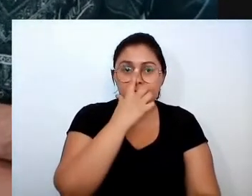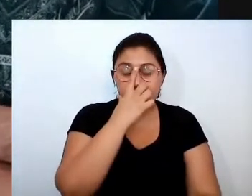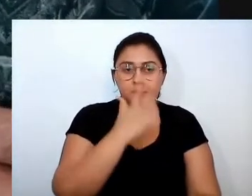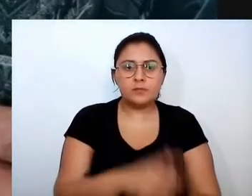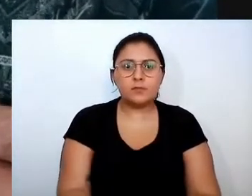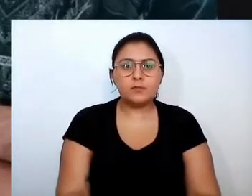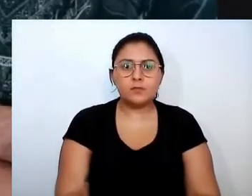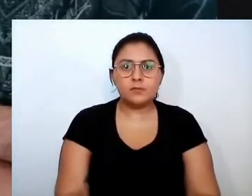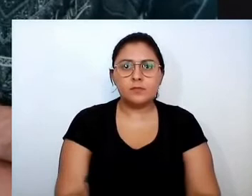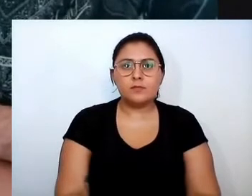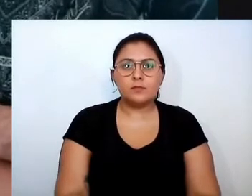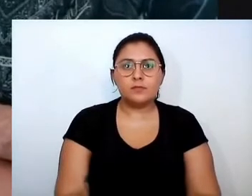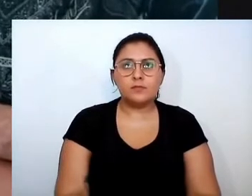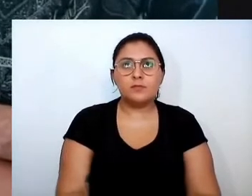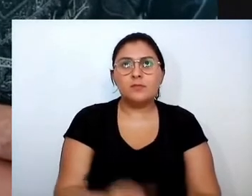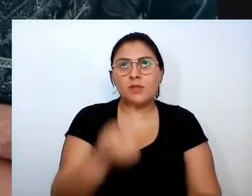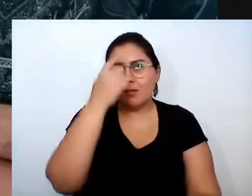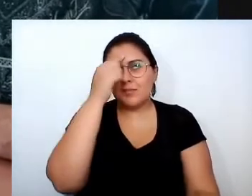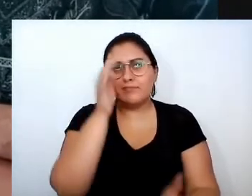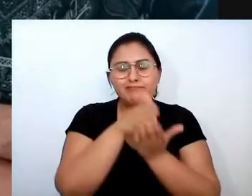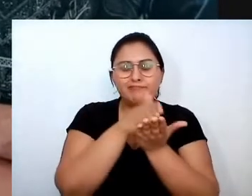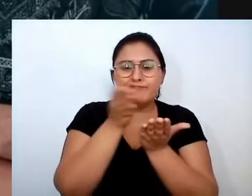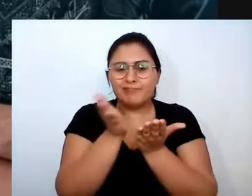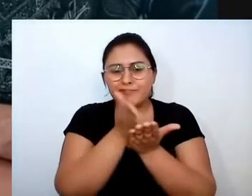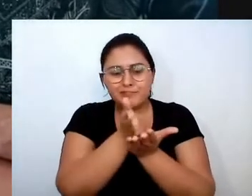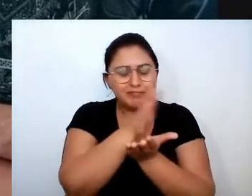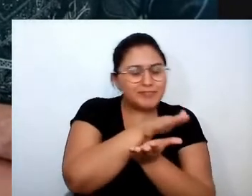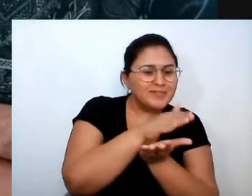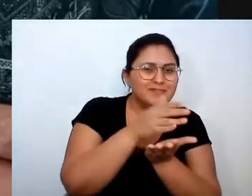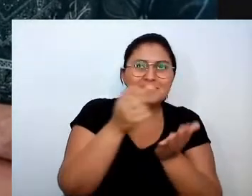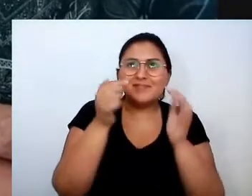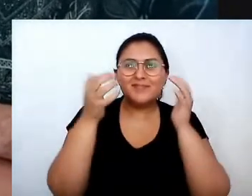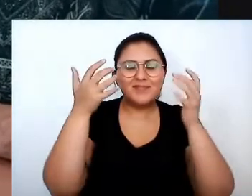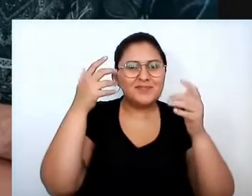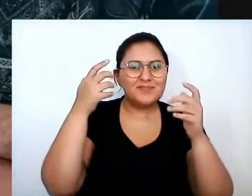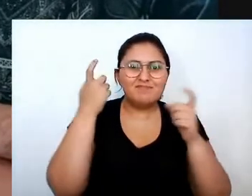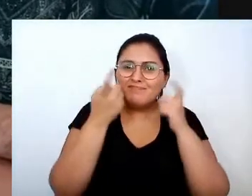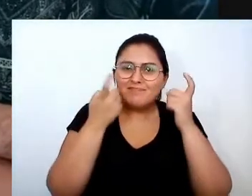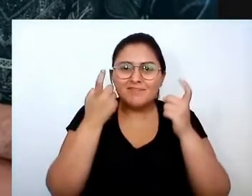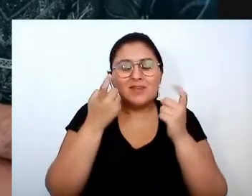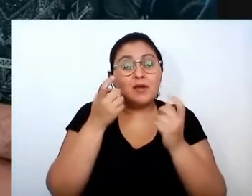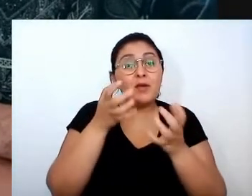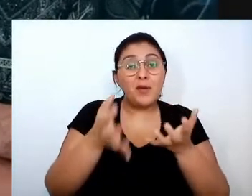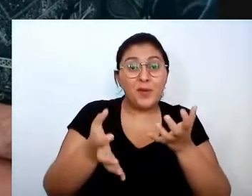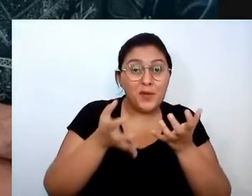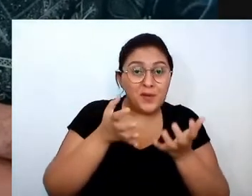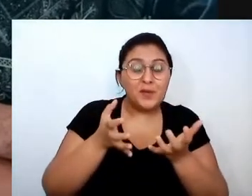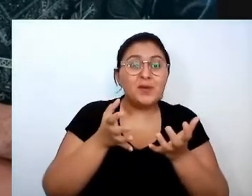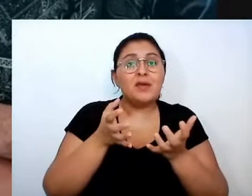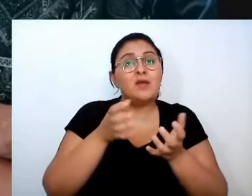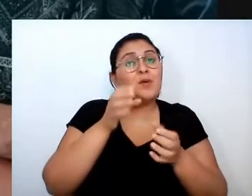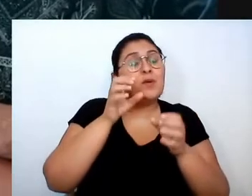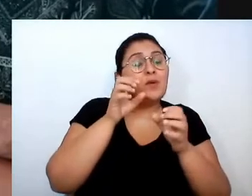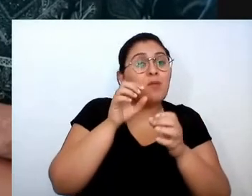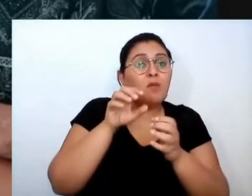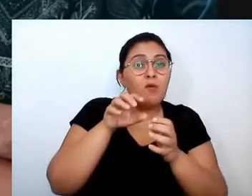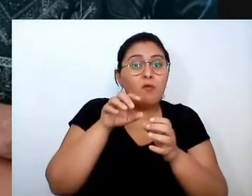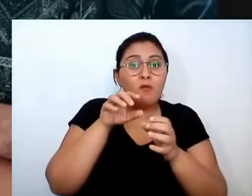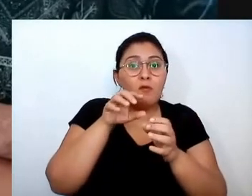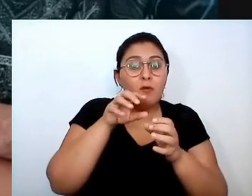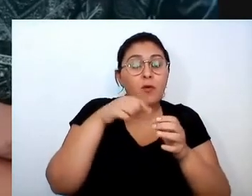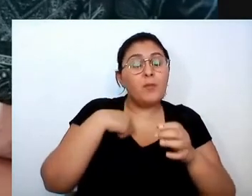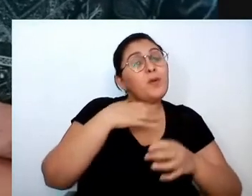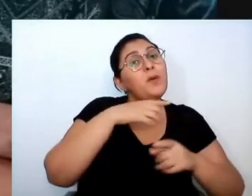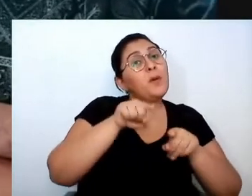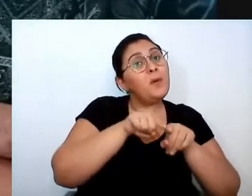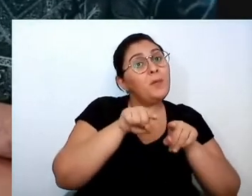tô preso em uma divisão. Né? Eu gosto muito da área da performance e estou querendo concluir sim, meu curso para um dia lecionar. Mas o meu